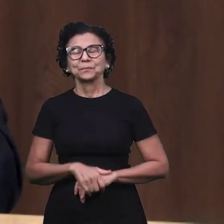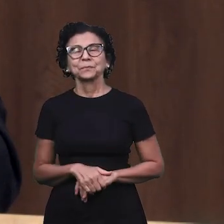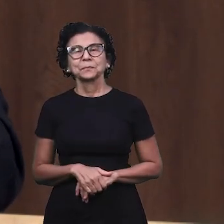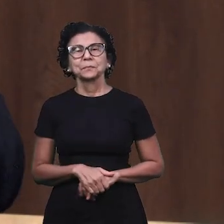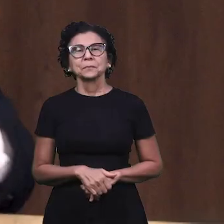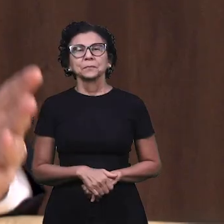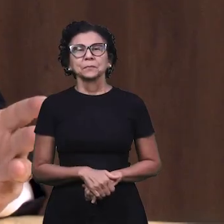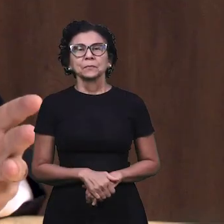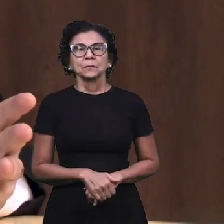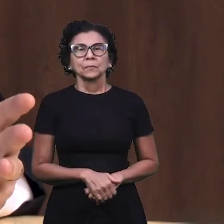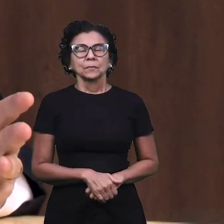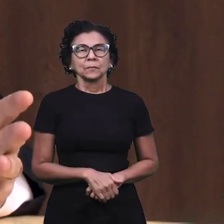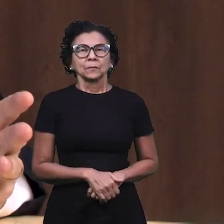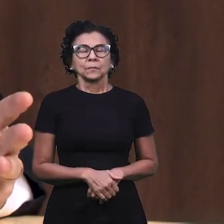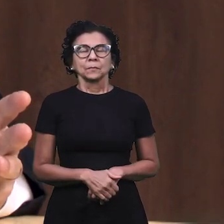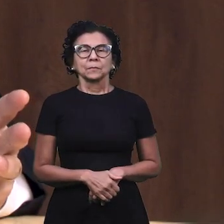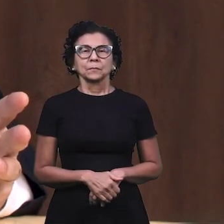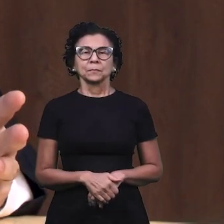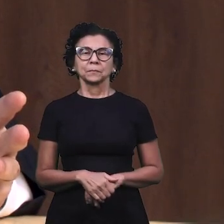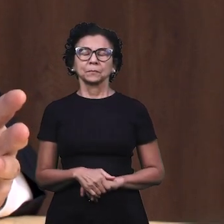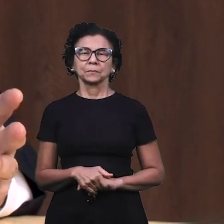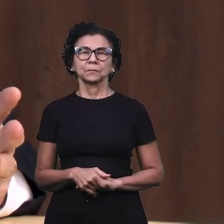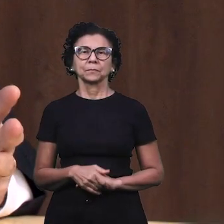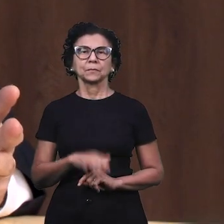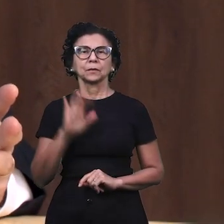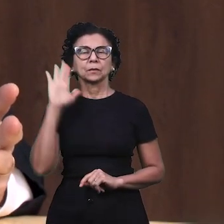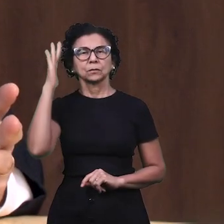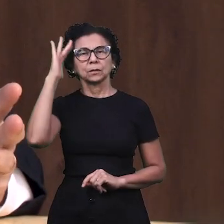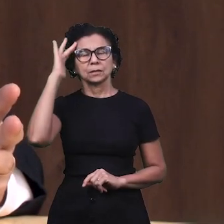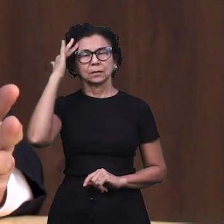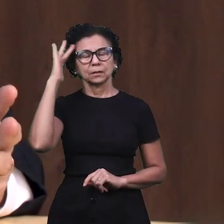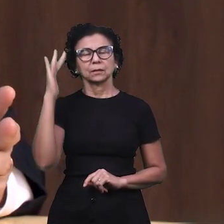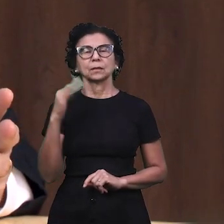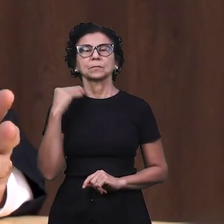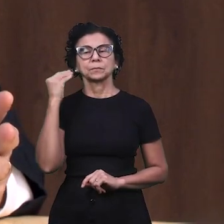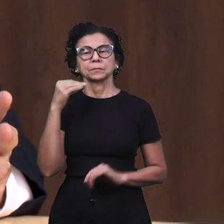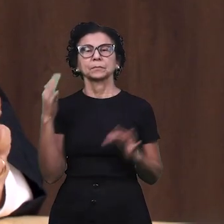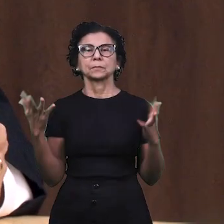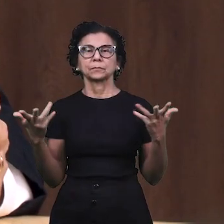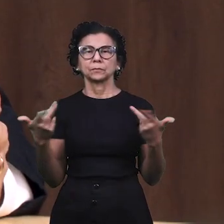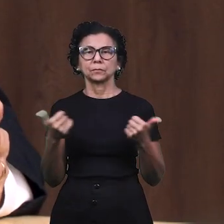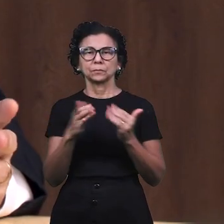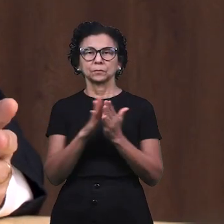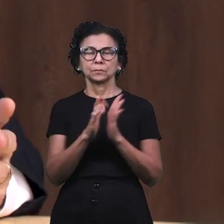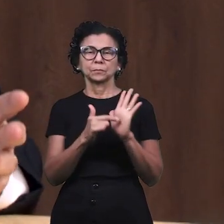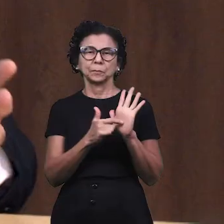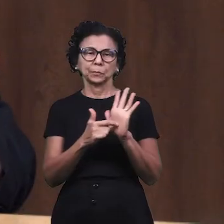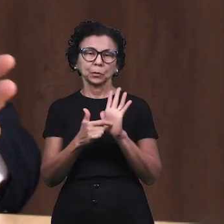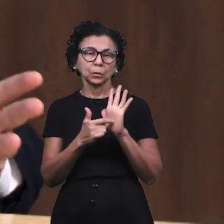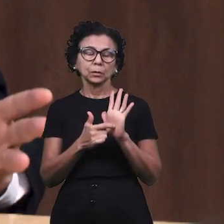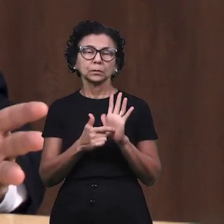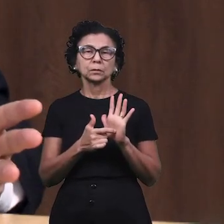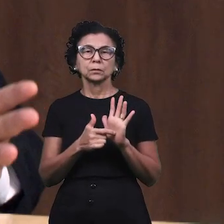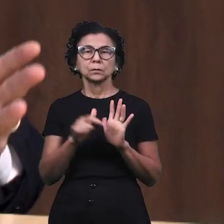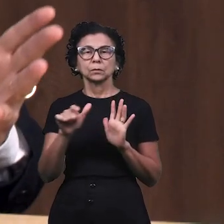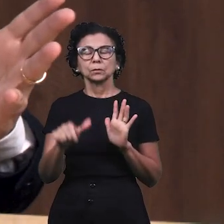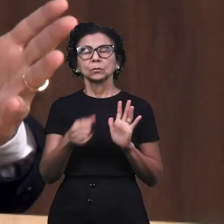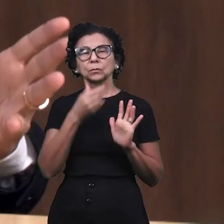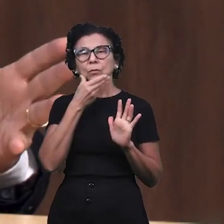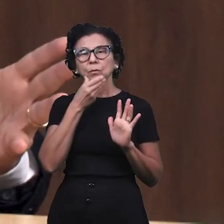vemos claramente na Bíblia, né, essa experiência maravilhosa. Benjamim